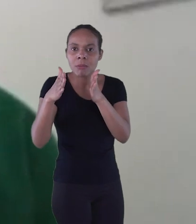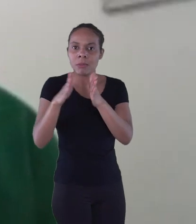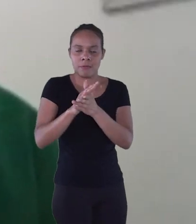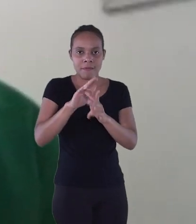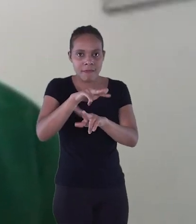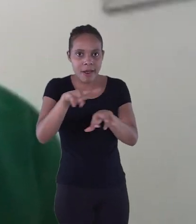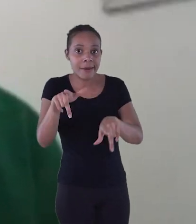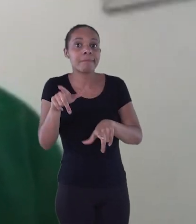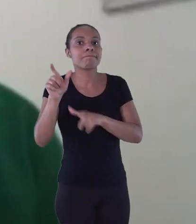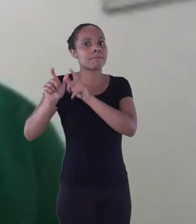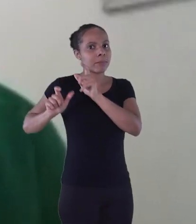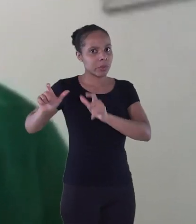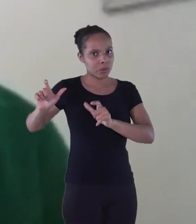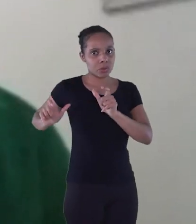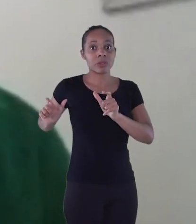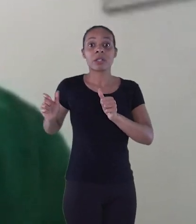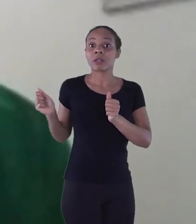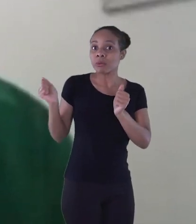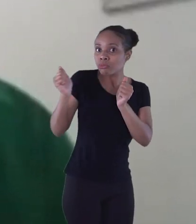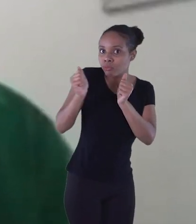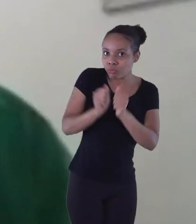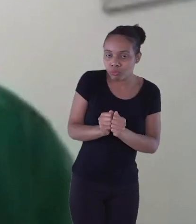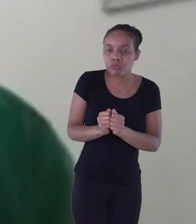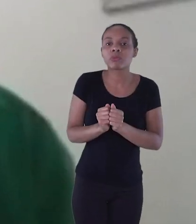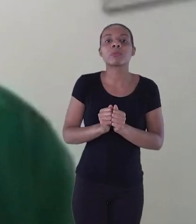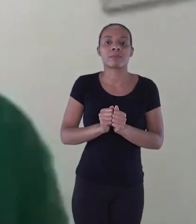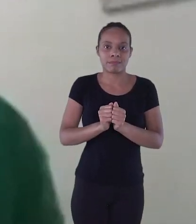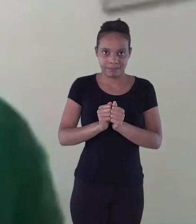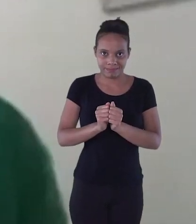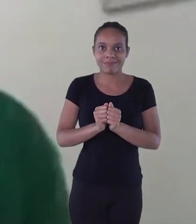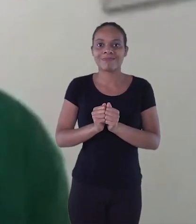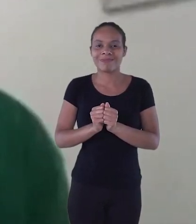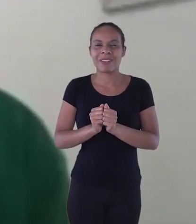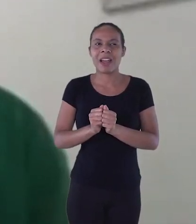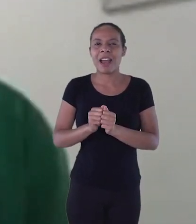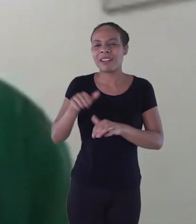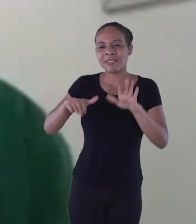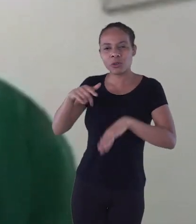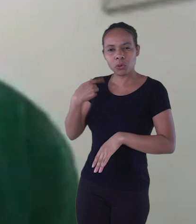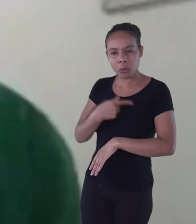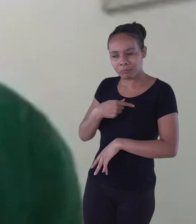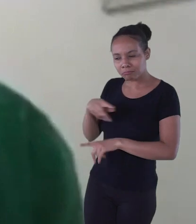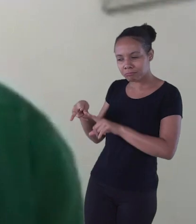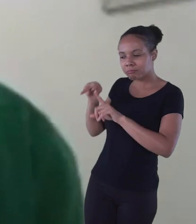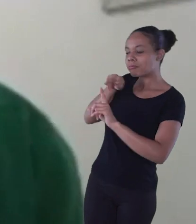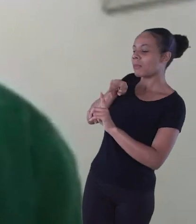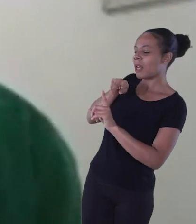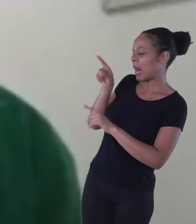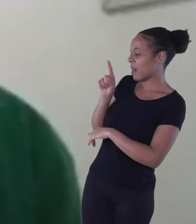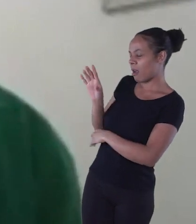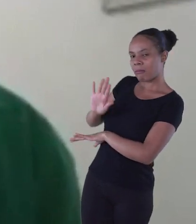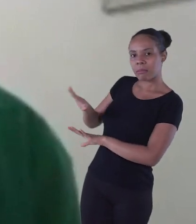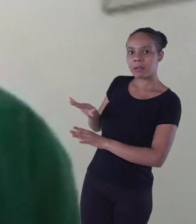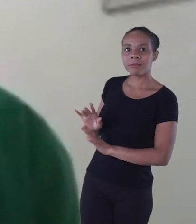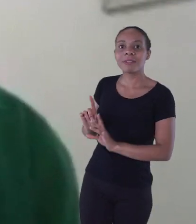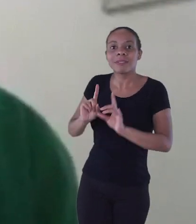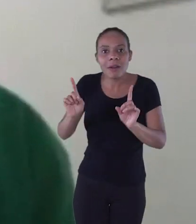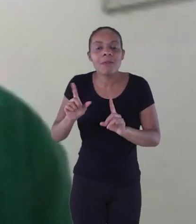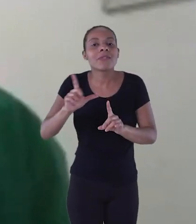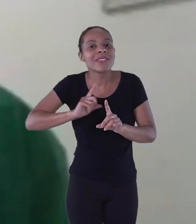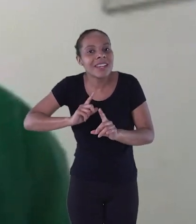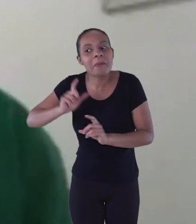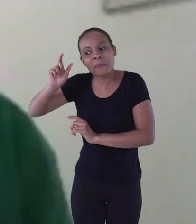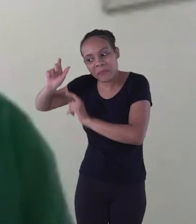gente que está presente. A gente olha assim e fala, não, é demais. Tem um personagem que estava presente quando houve a